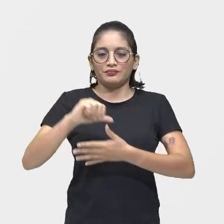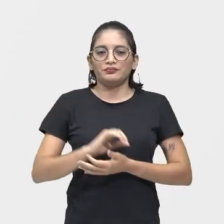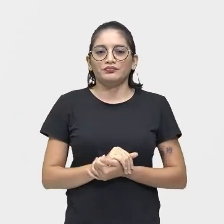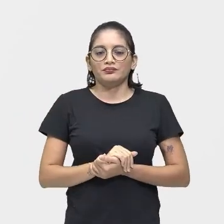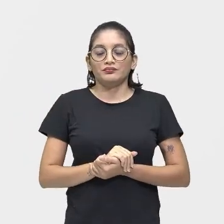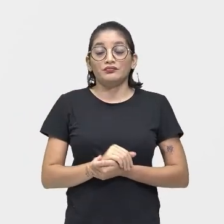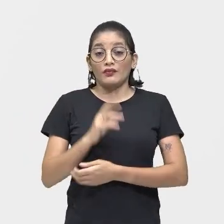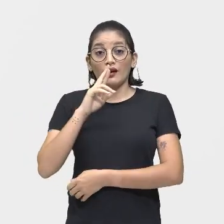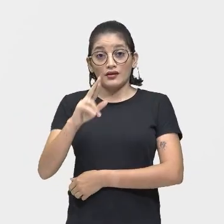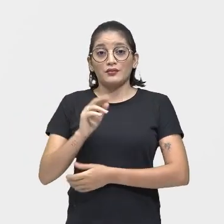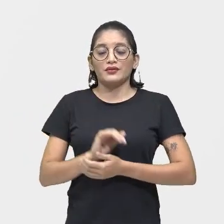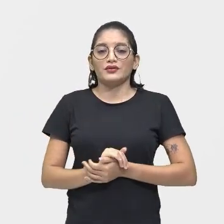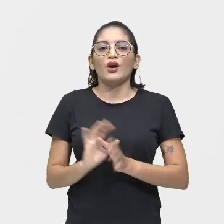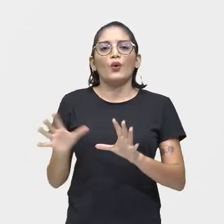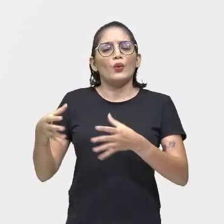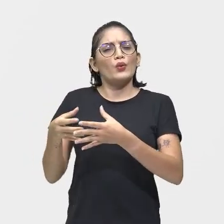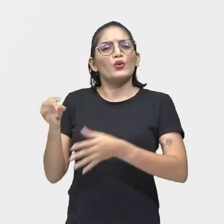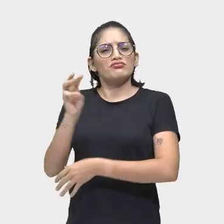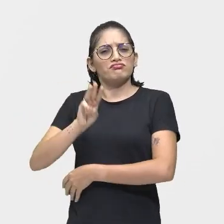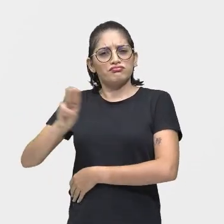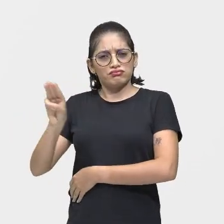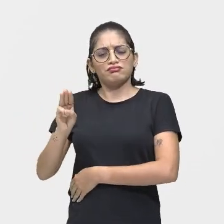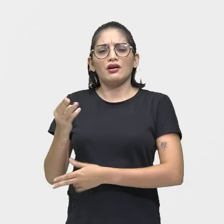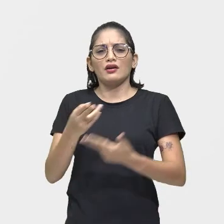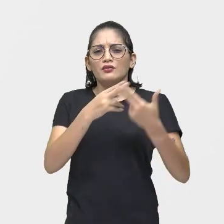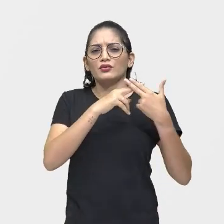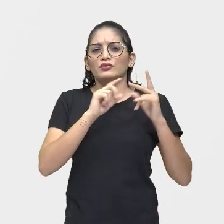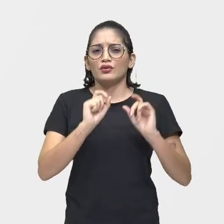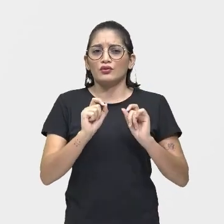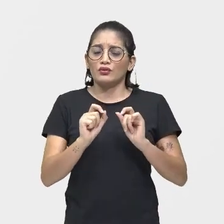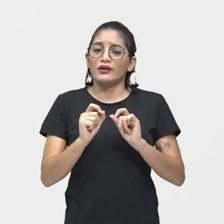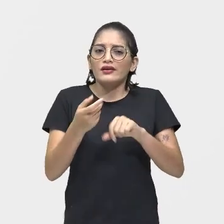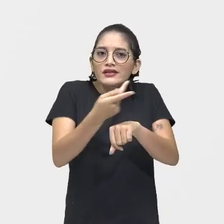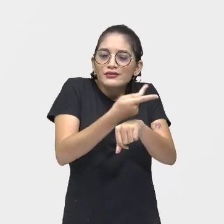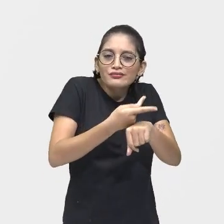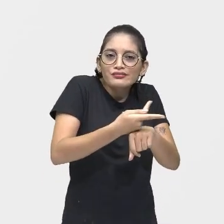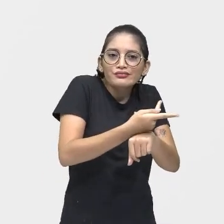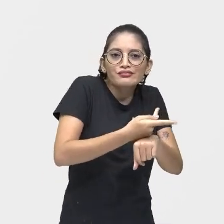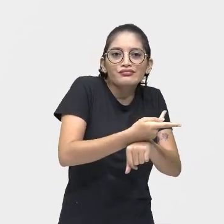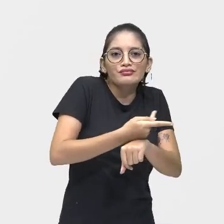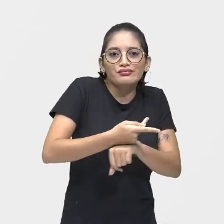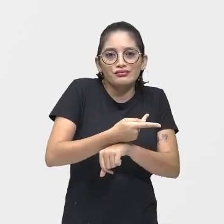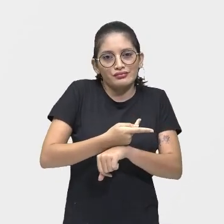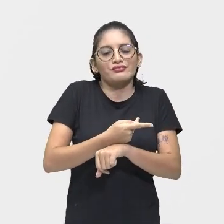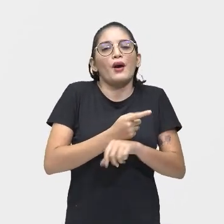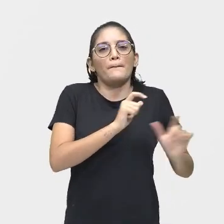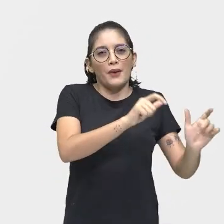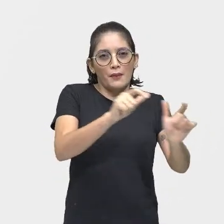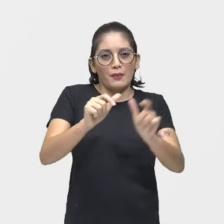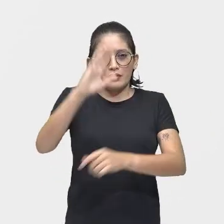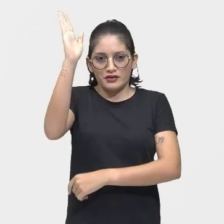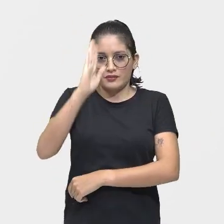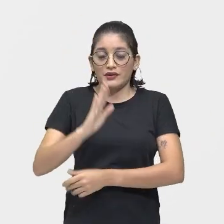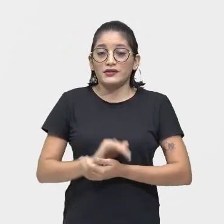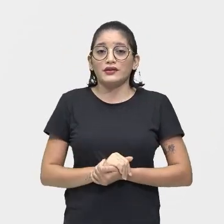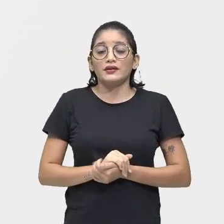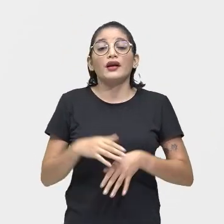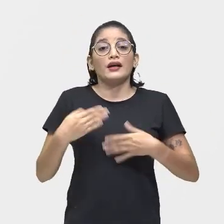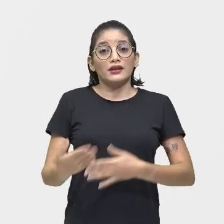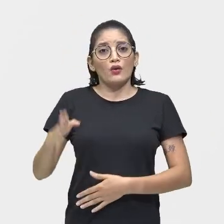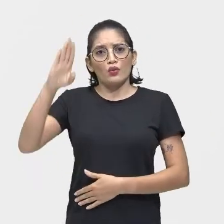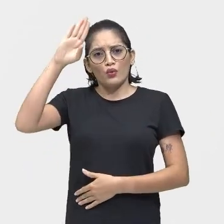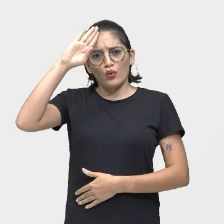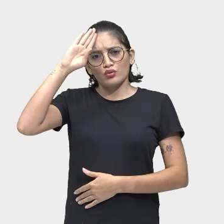os bandeirantes foram responsáveis pelo desbravamento do território brasileiro. Os soldados